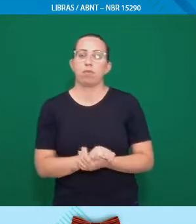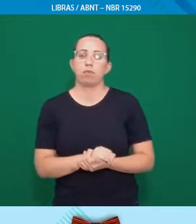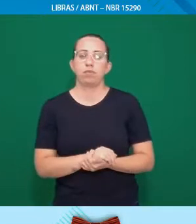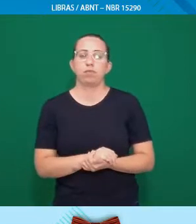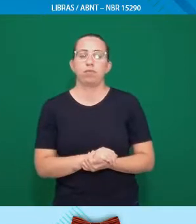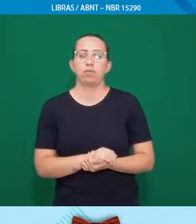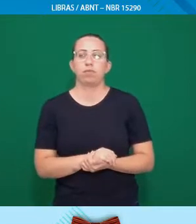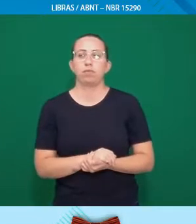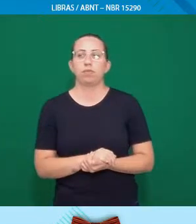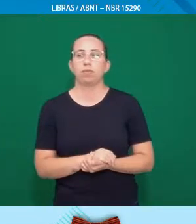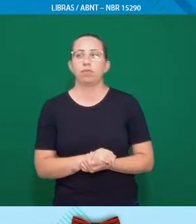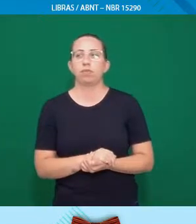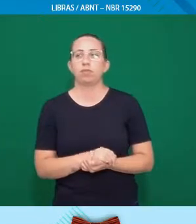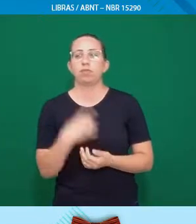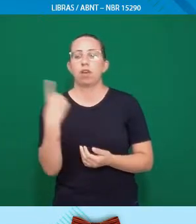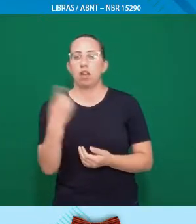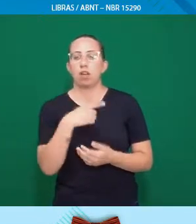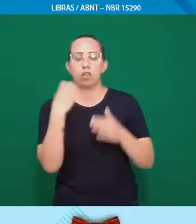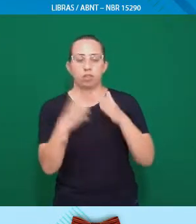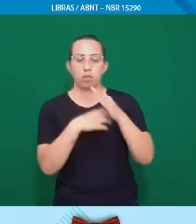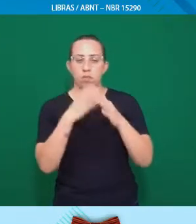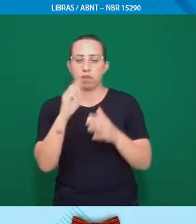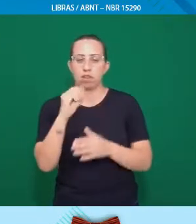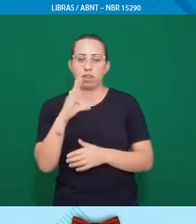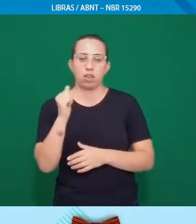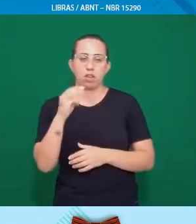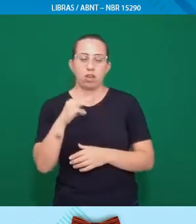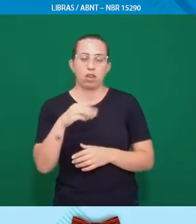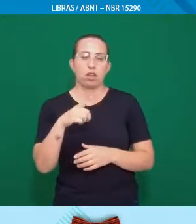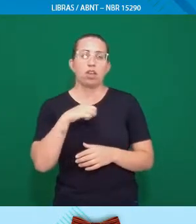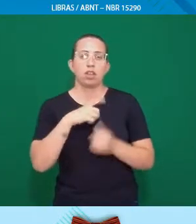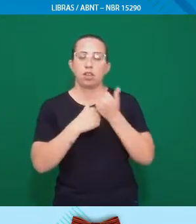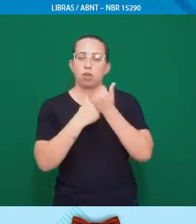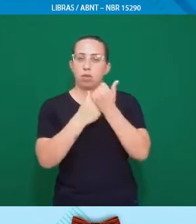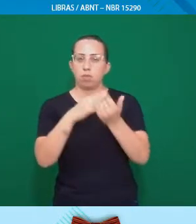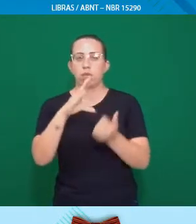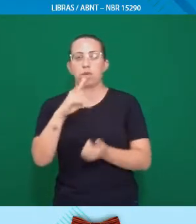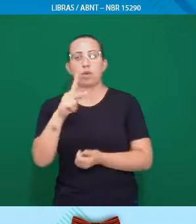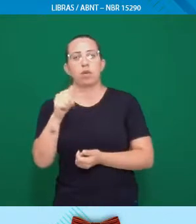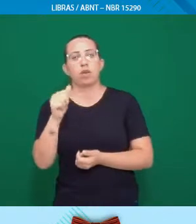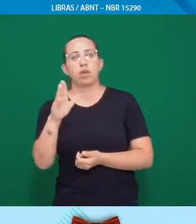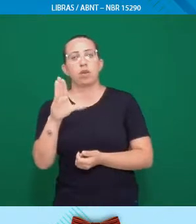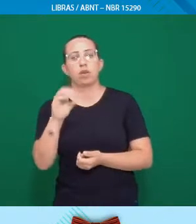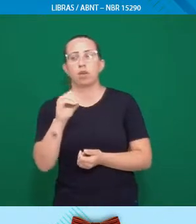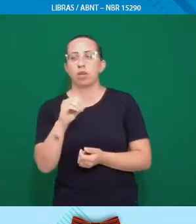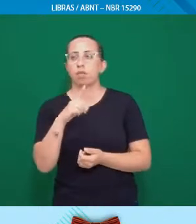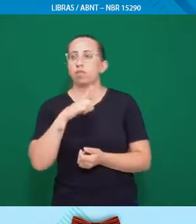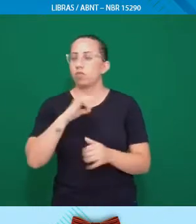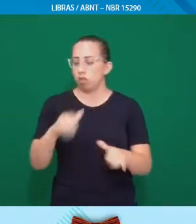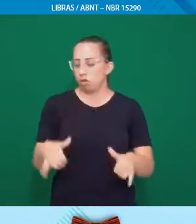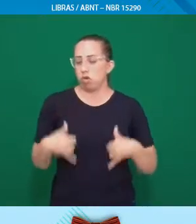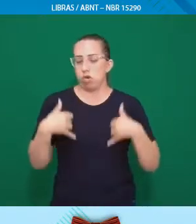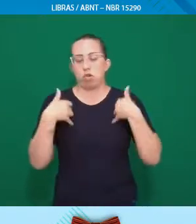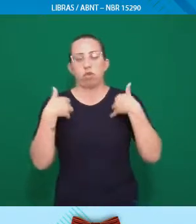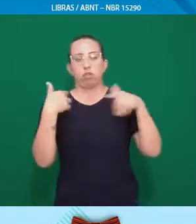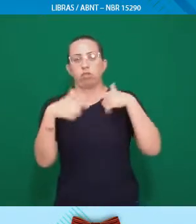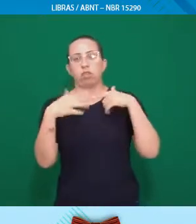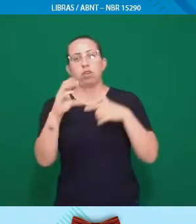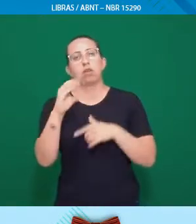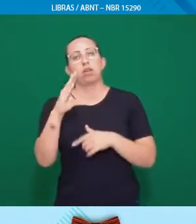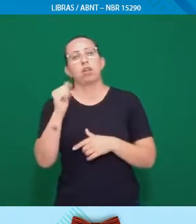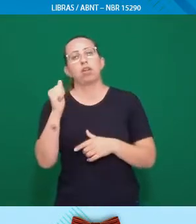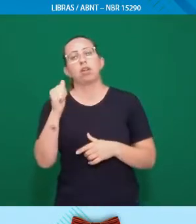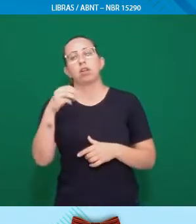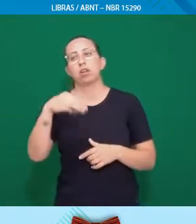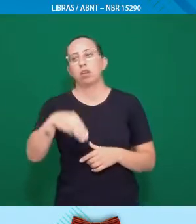fomenta é a nossa grande cooperativa que a cocan família cocan que orgulho de ter trabalhado lá que orgulho eu ter saído